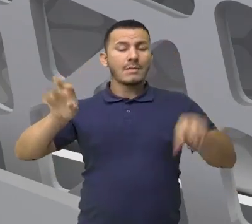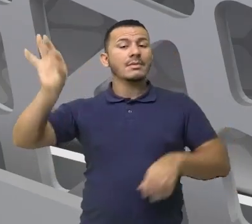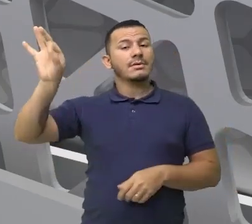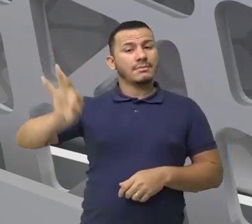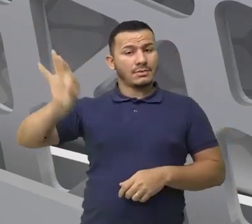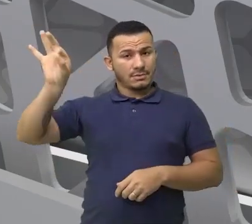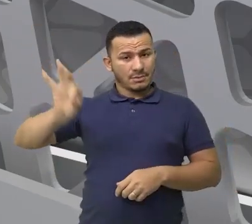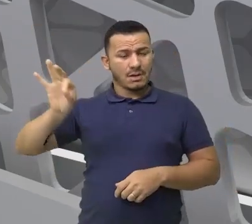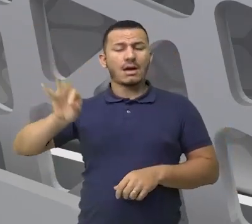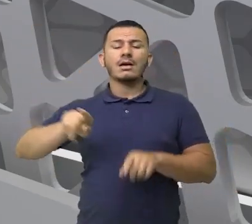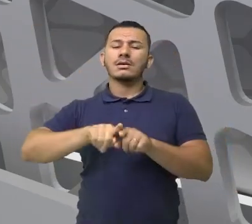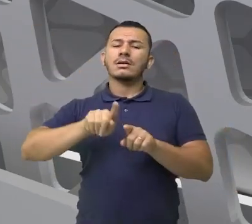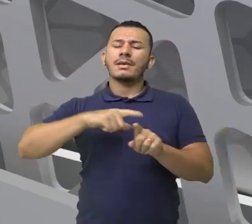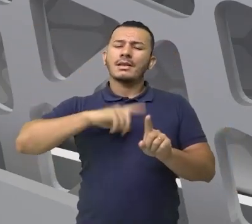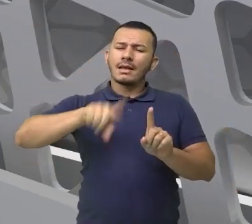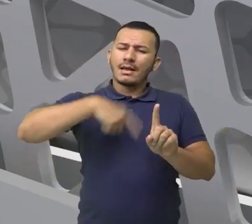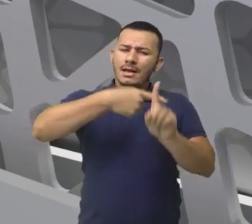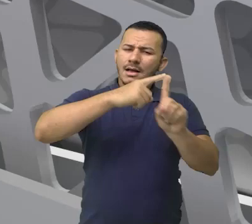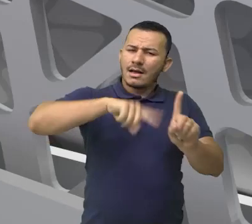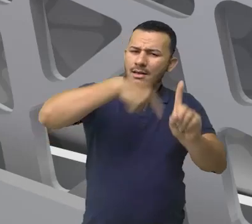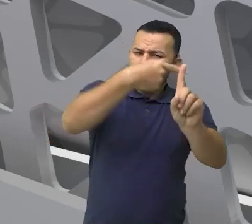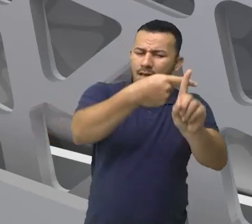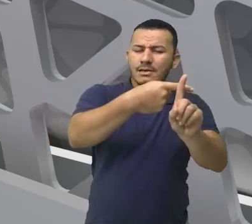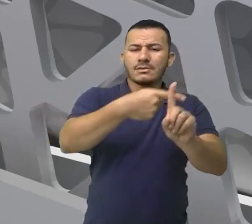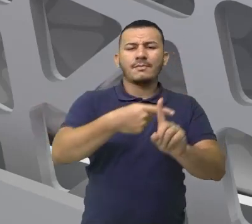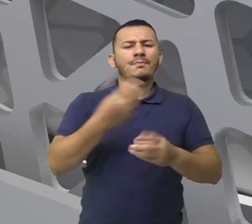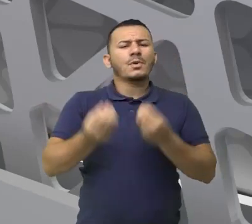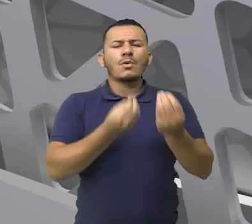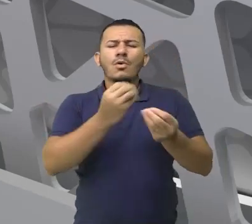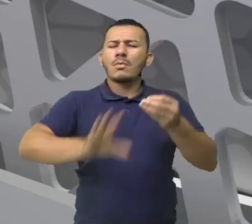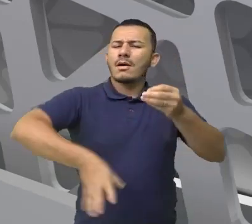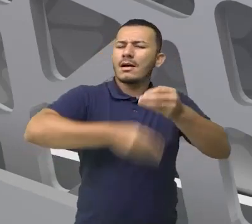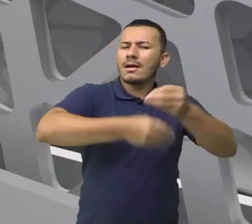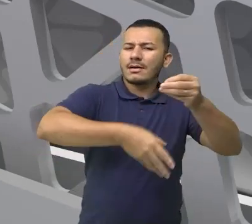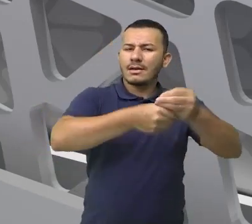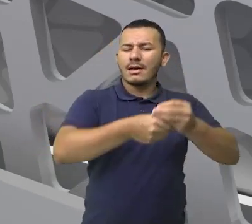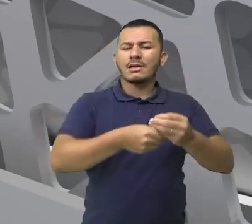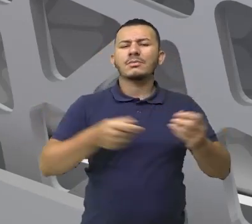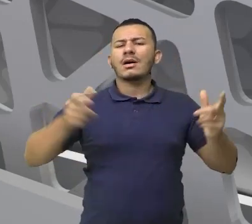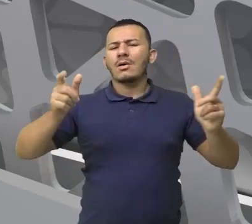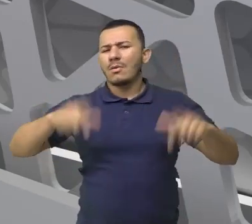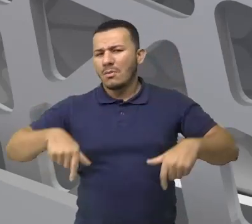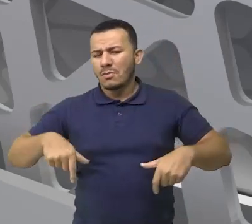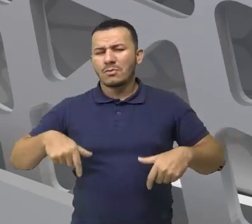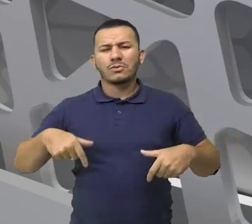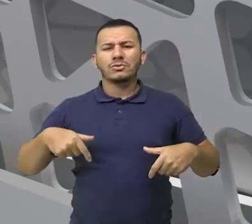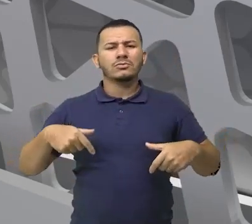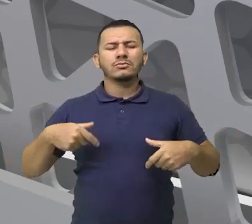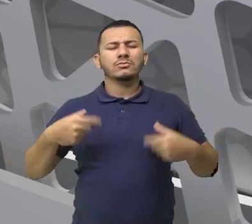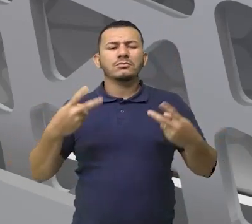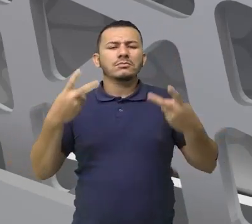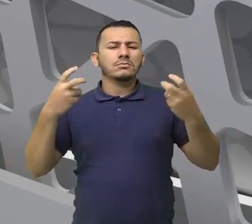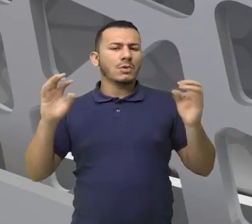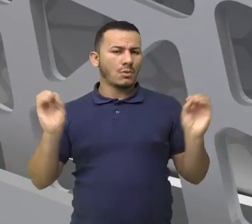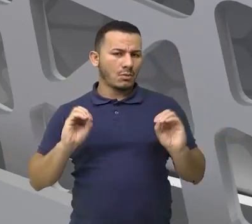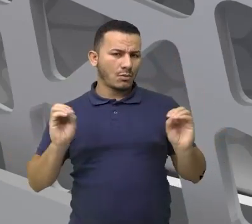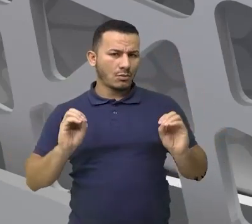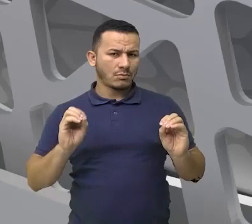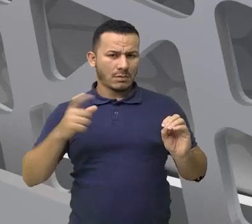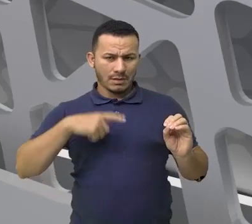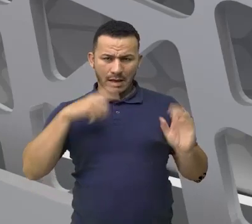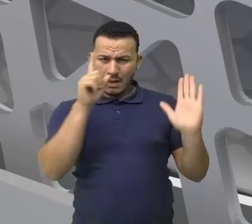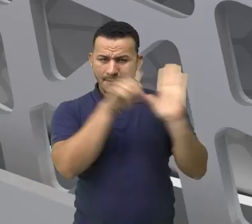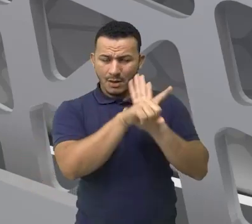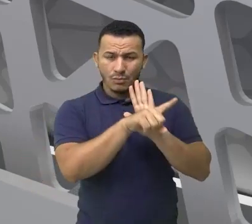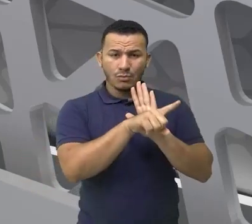né, de acréscimo, né? Mas como foi, onde está, professor, então, a questão do acréscimo aí na nossa questão? Está na